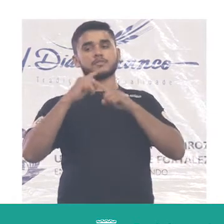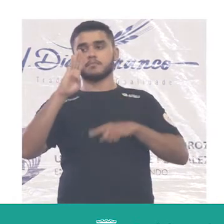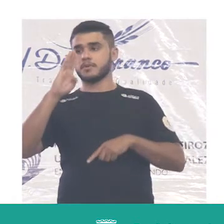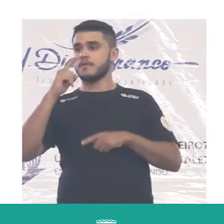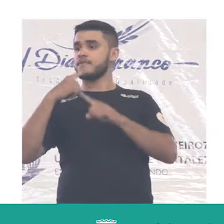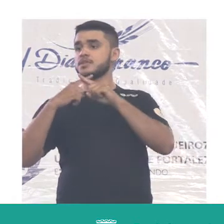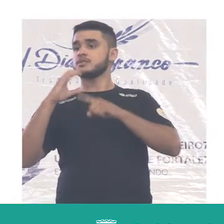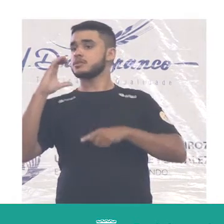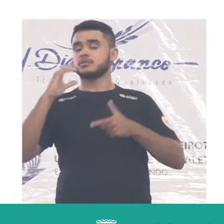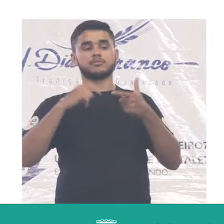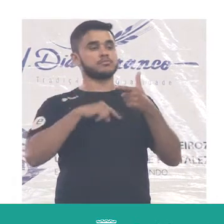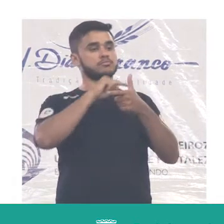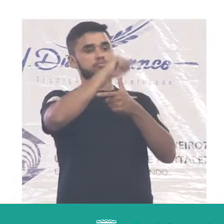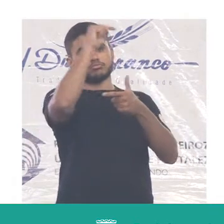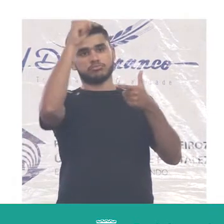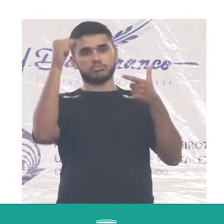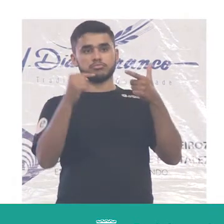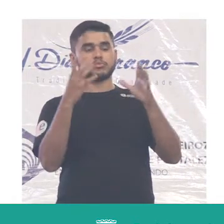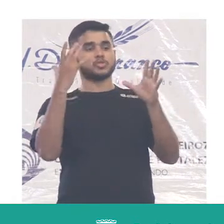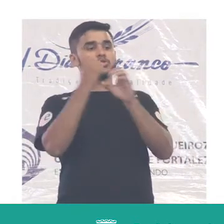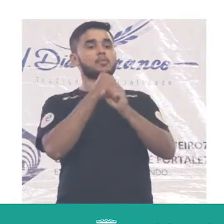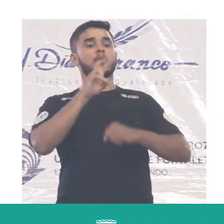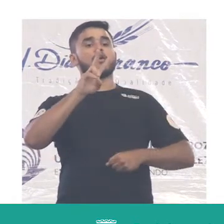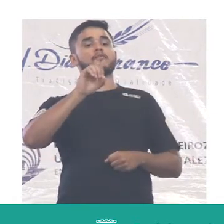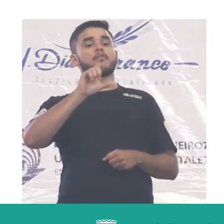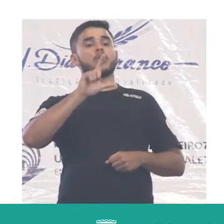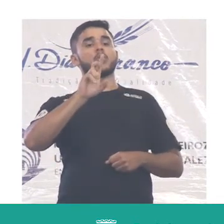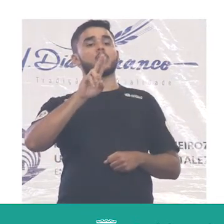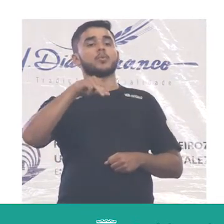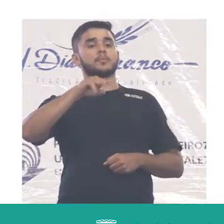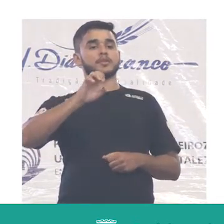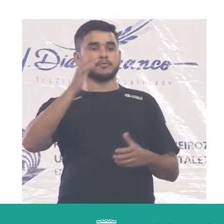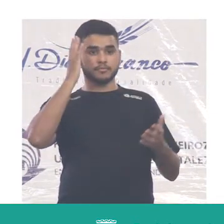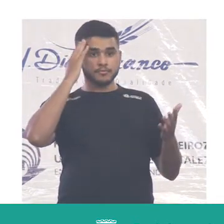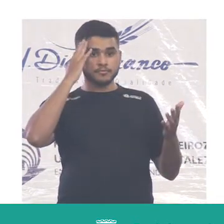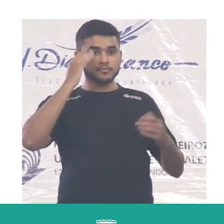C. Não é não? Já sei como é que é o volume.